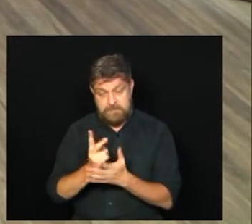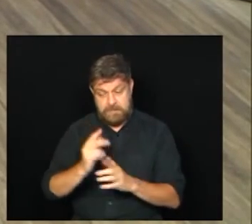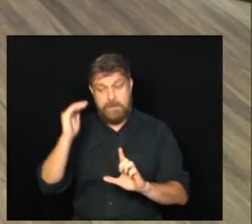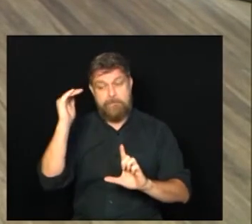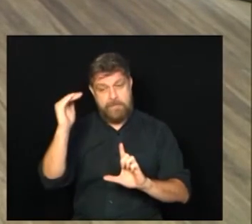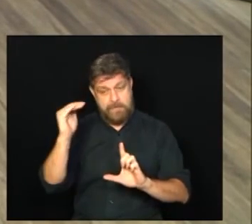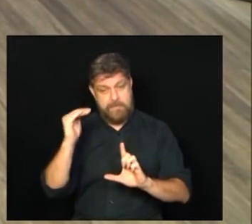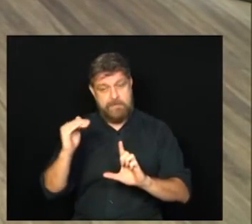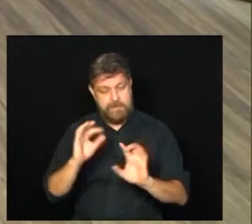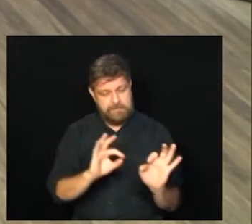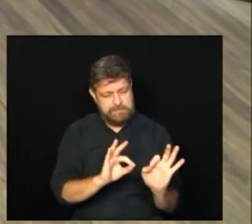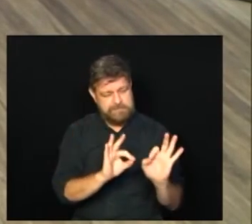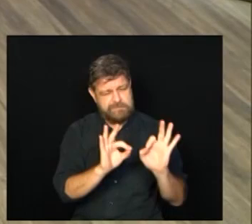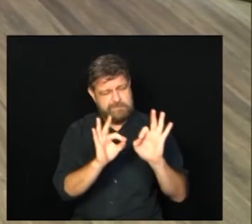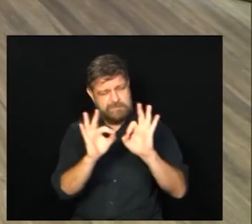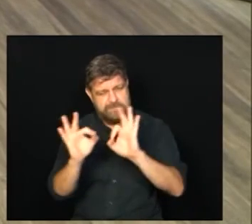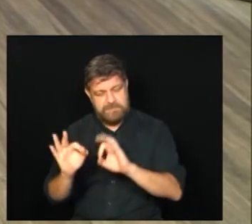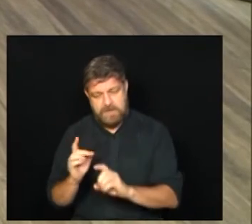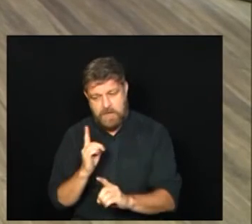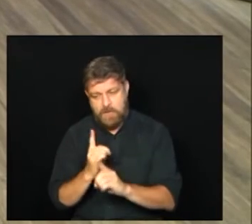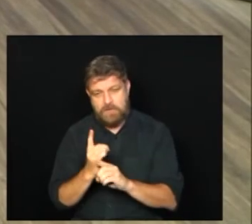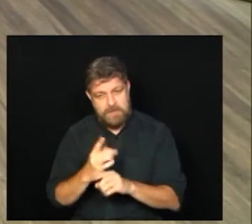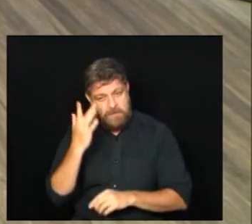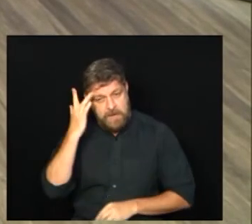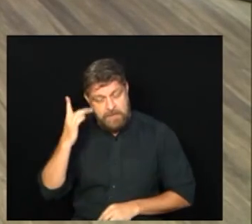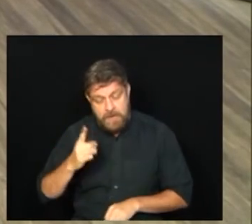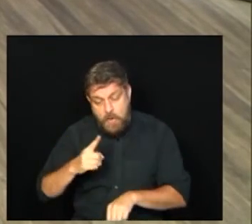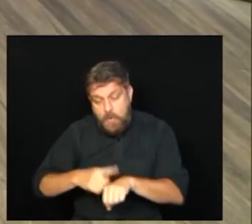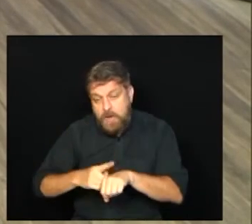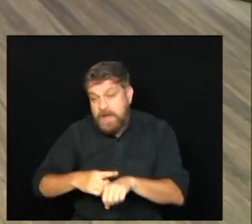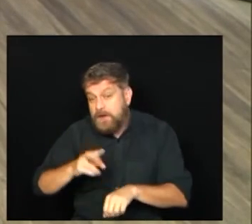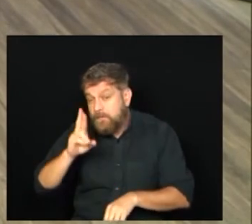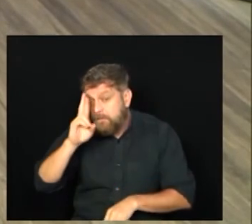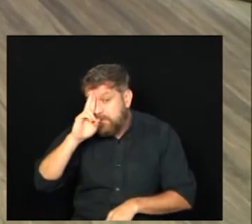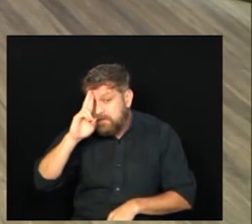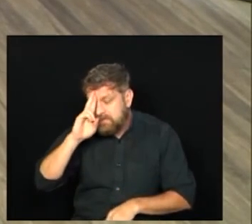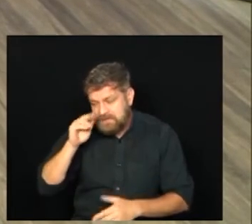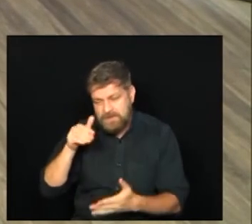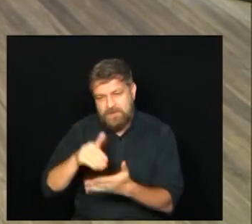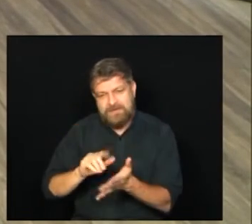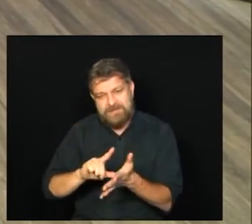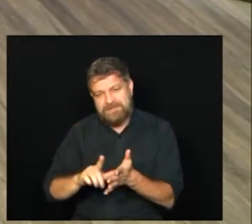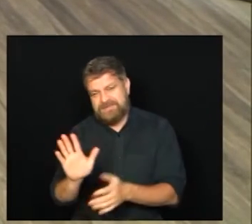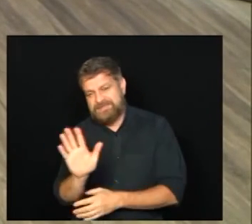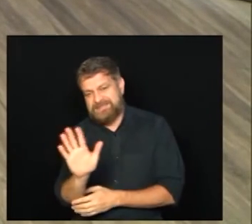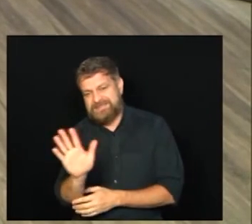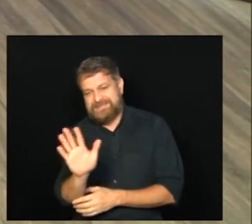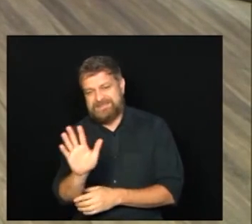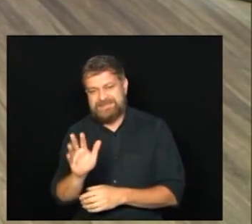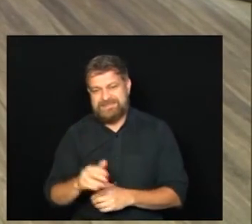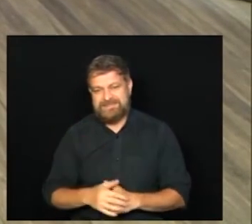TV Câmara Campinas e nos vemos amanhã a partir do meio-dia. Até lá. Tchau, tchau.